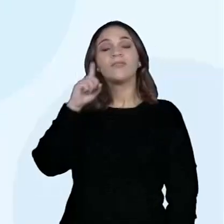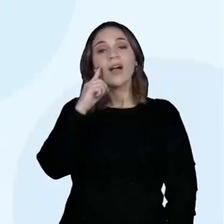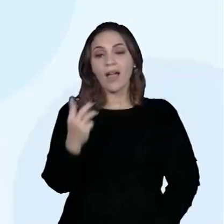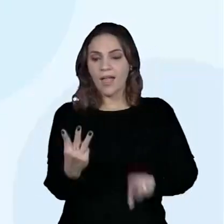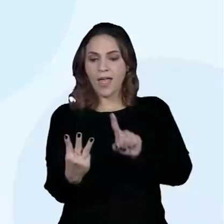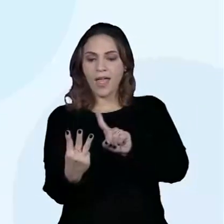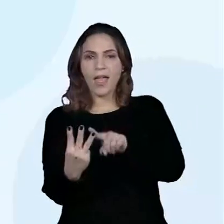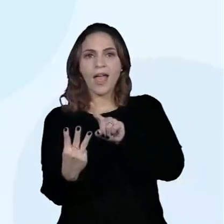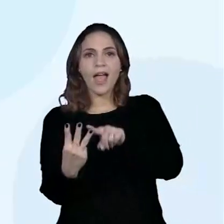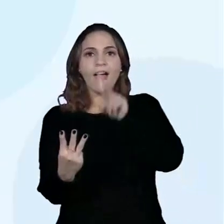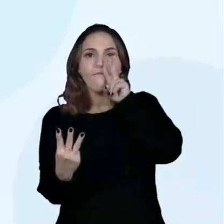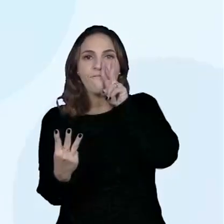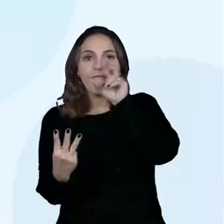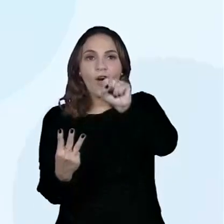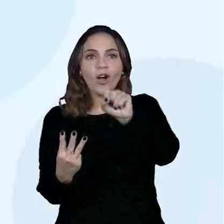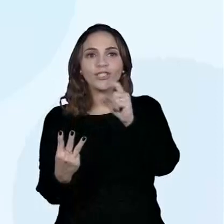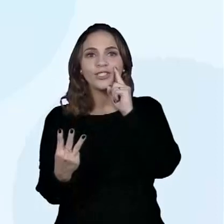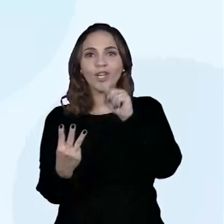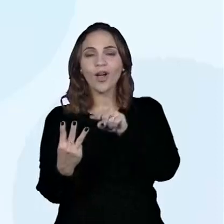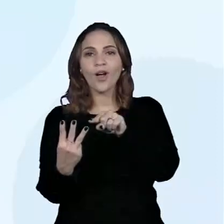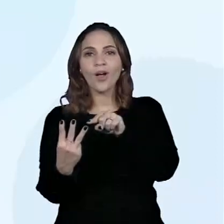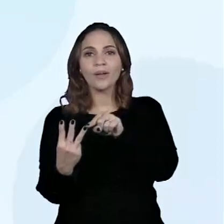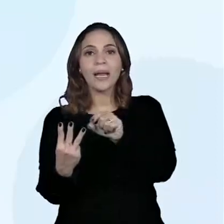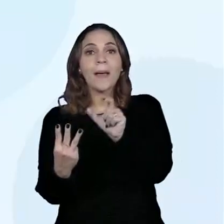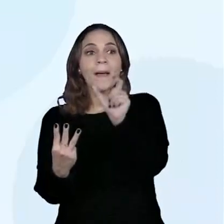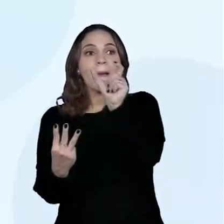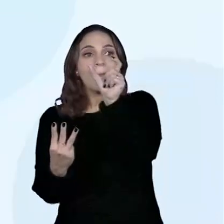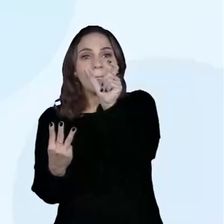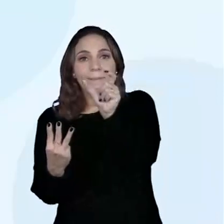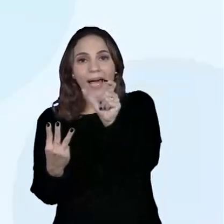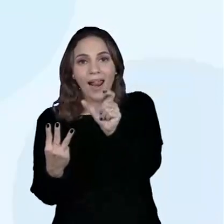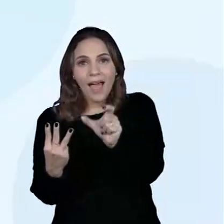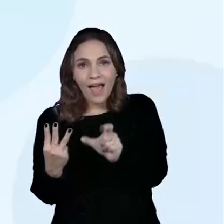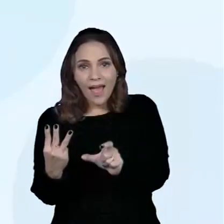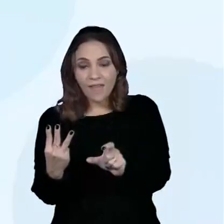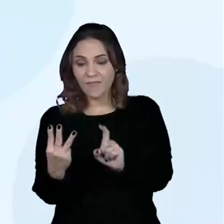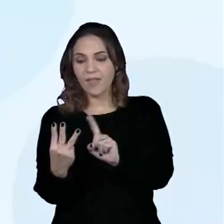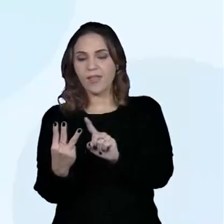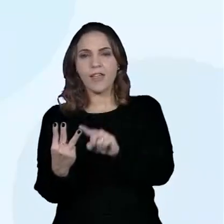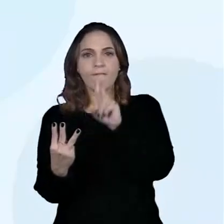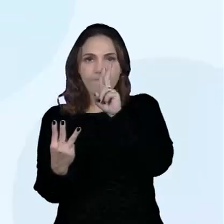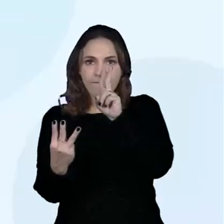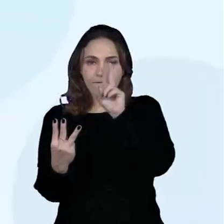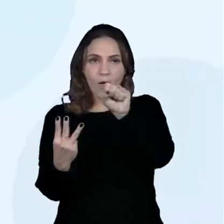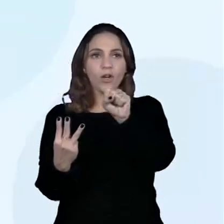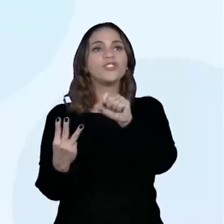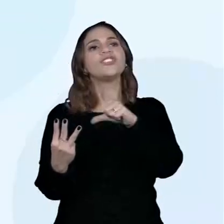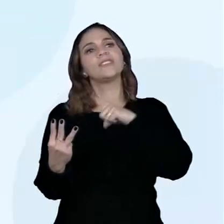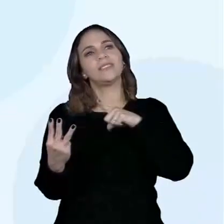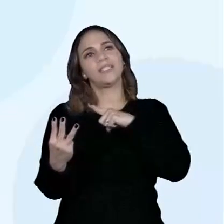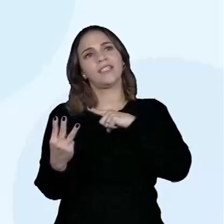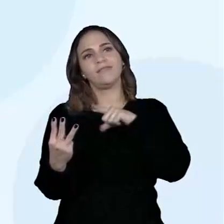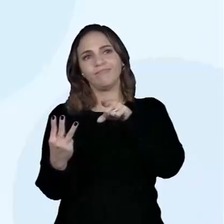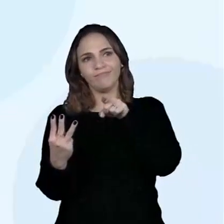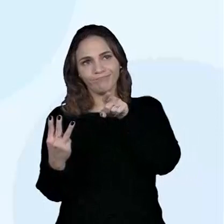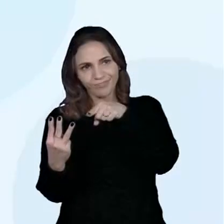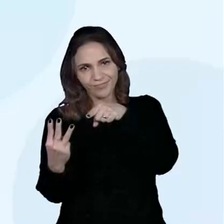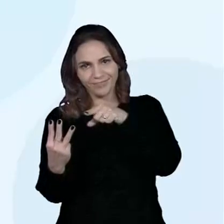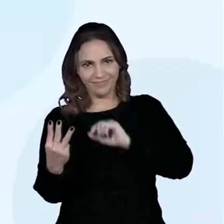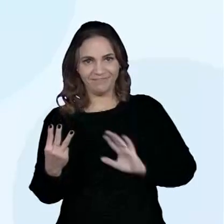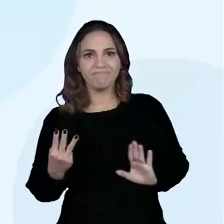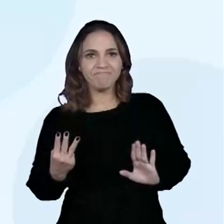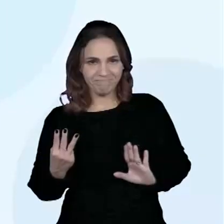eu circulei, elas são as mais fortes e estão acentuadas. Nós vamos puxar as regras